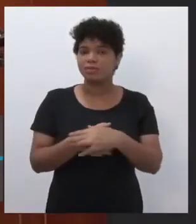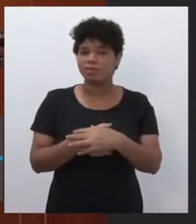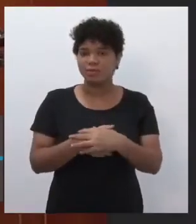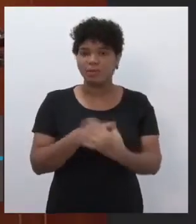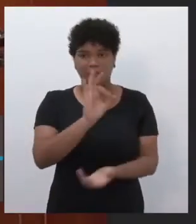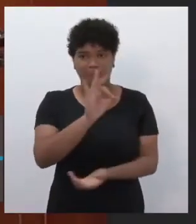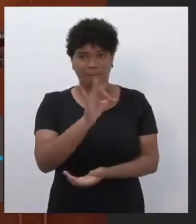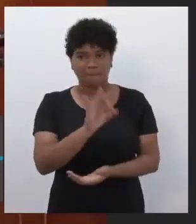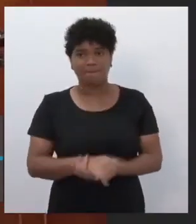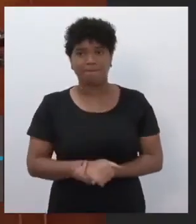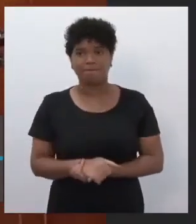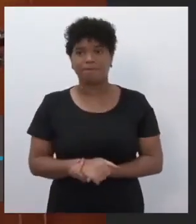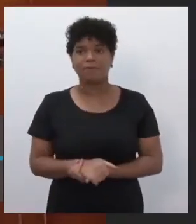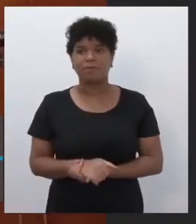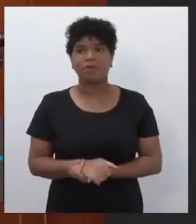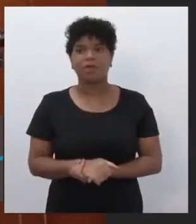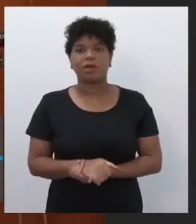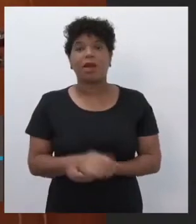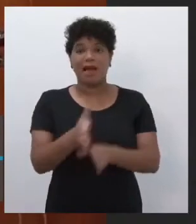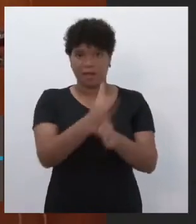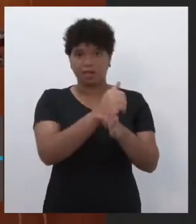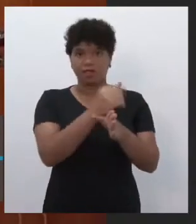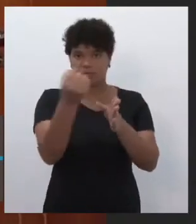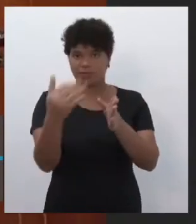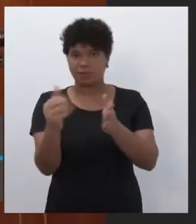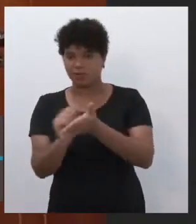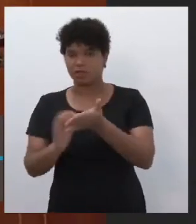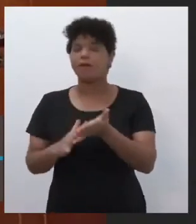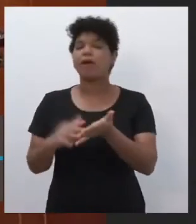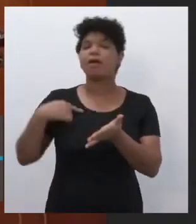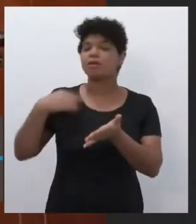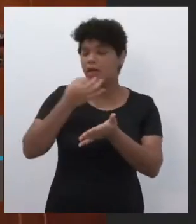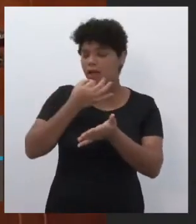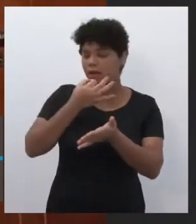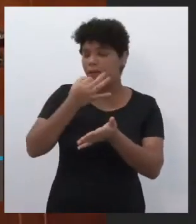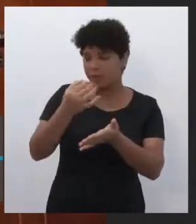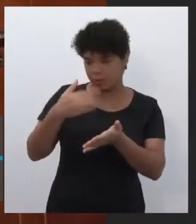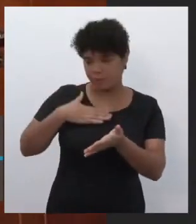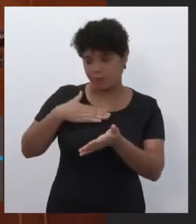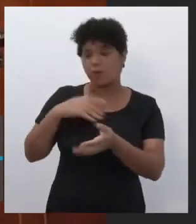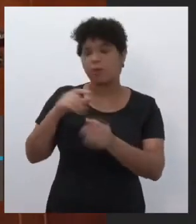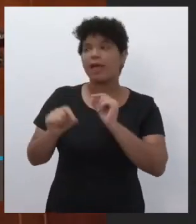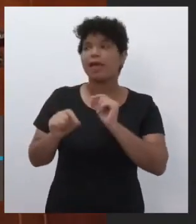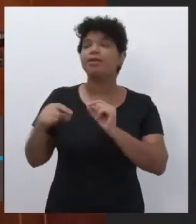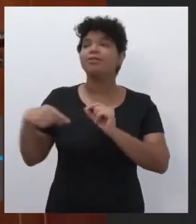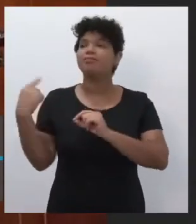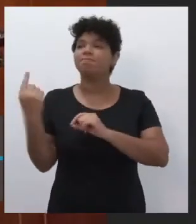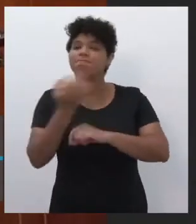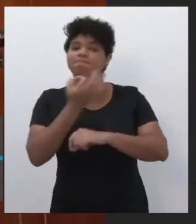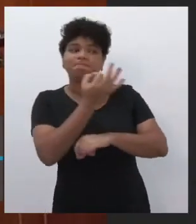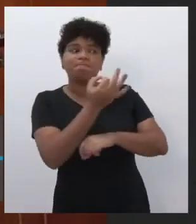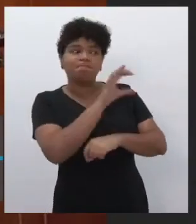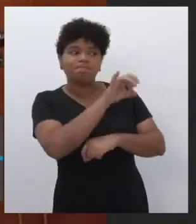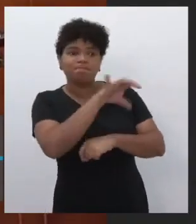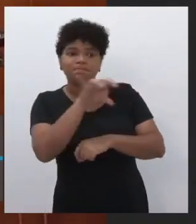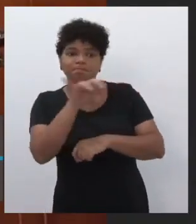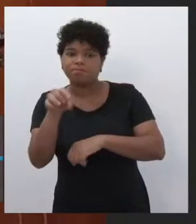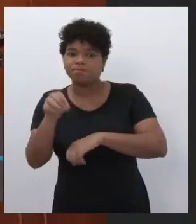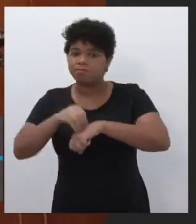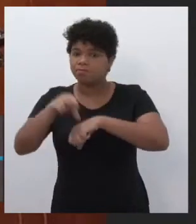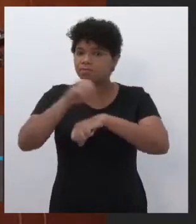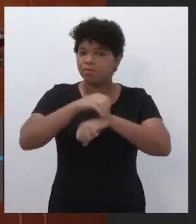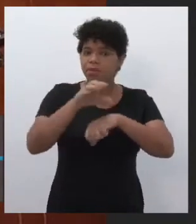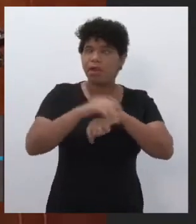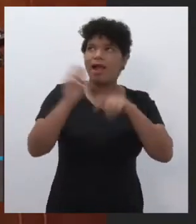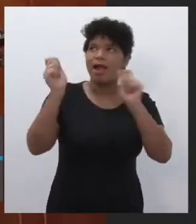Exatamente, antes disso, Lourdes, é exatamente nesse sentido. Essa troca de experiência, às vezes, abre novos horizontes. Novas ideias surgem